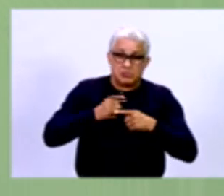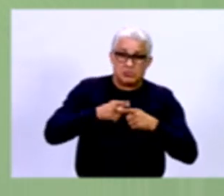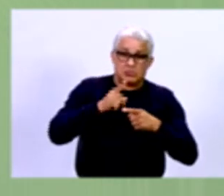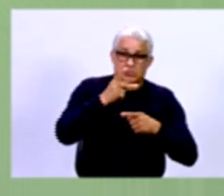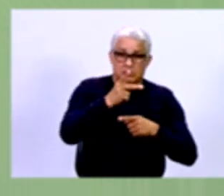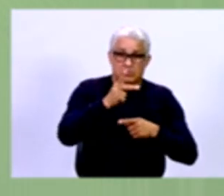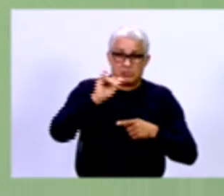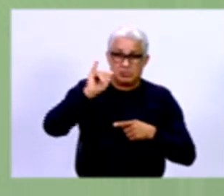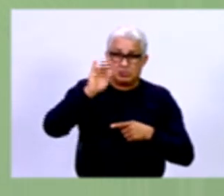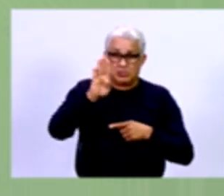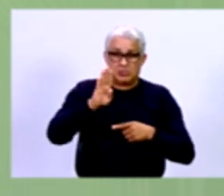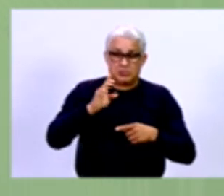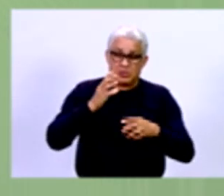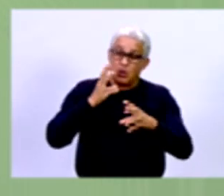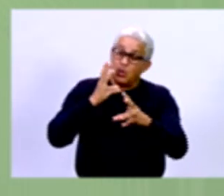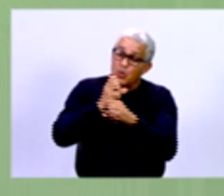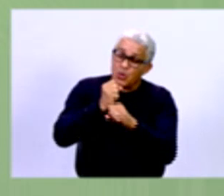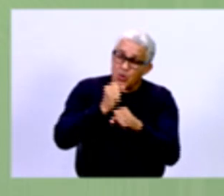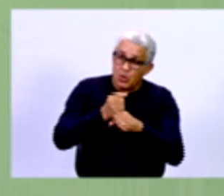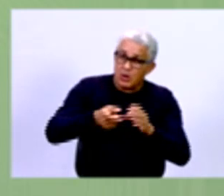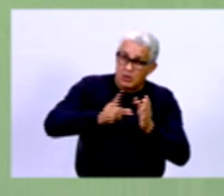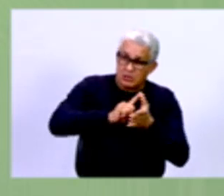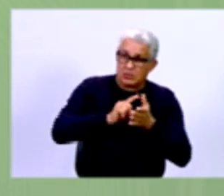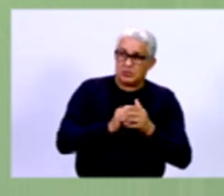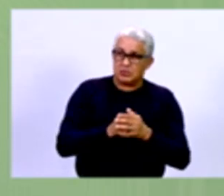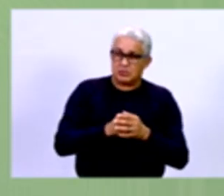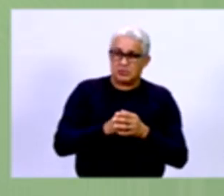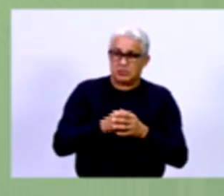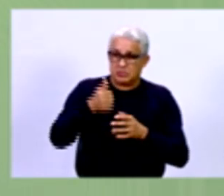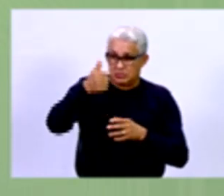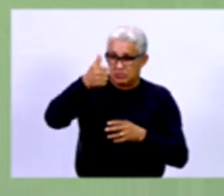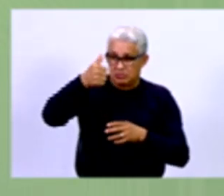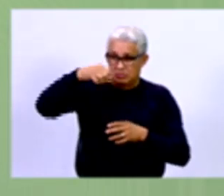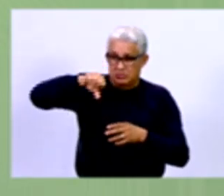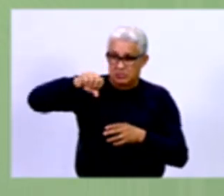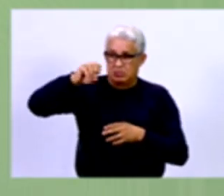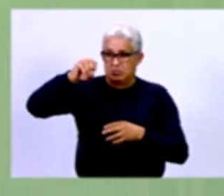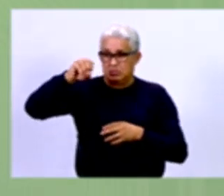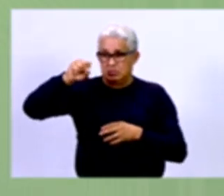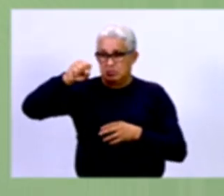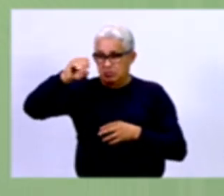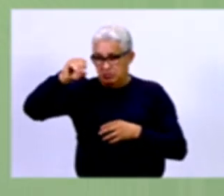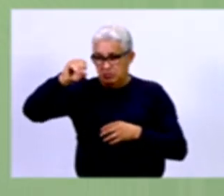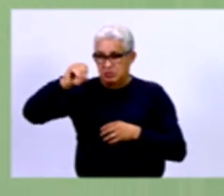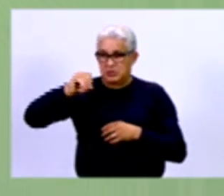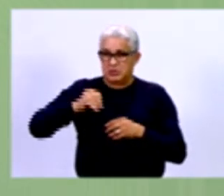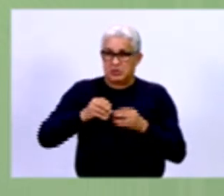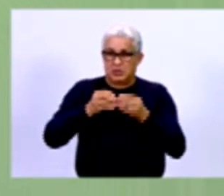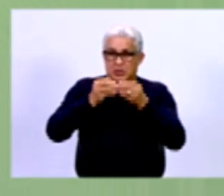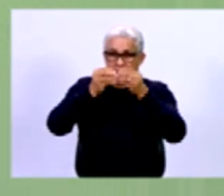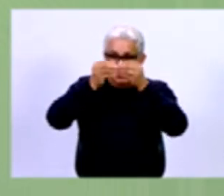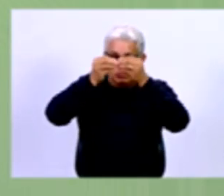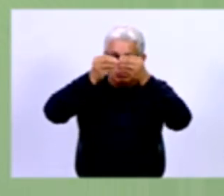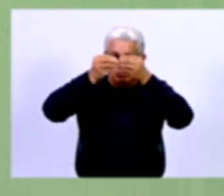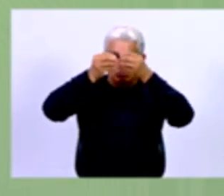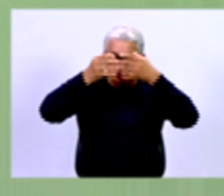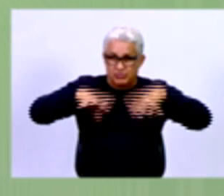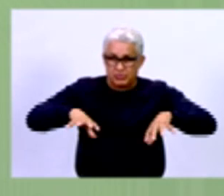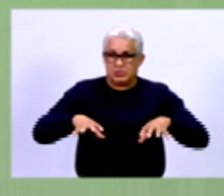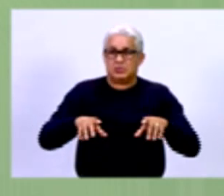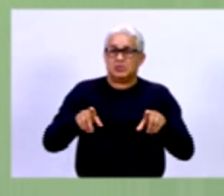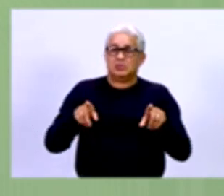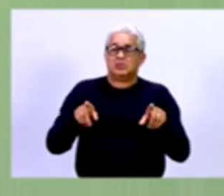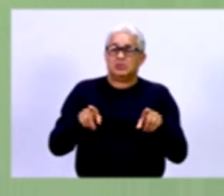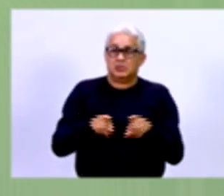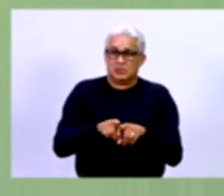foi calculado. A partir dos anos 80, a economia brasileira entrou em crise em função das duas